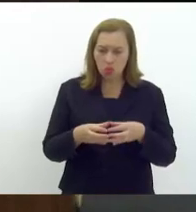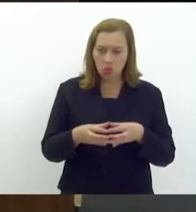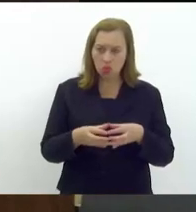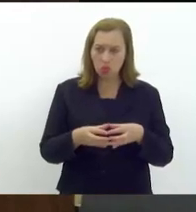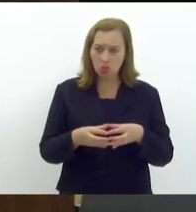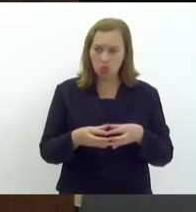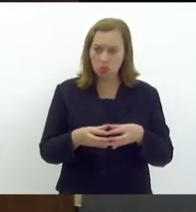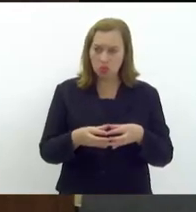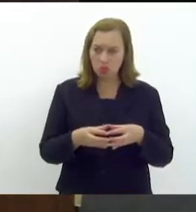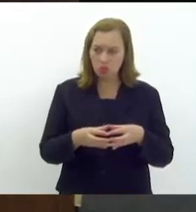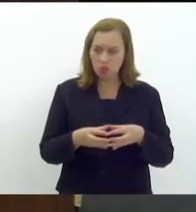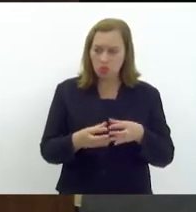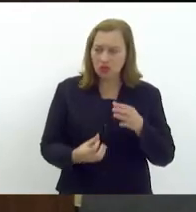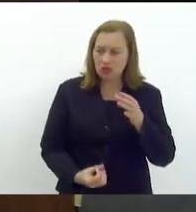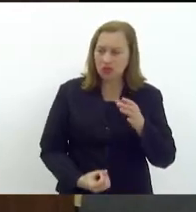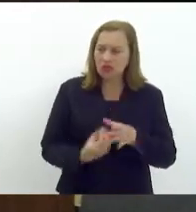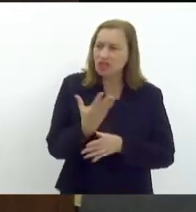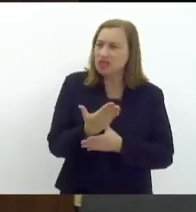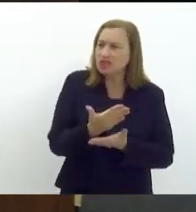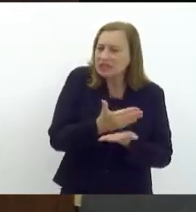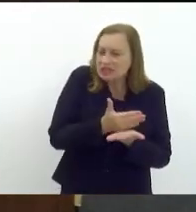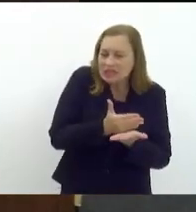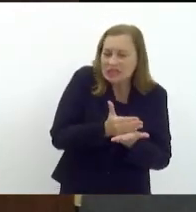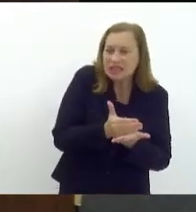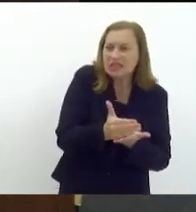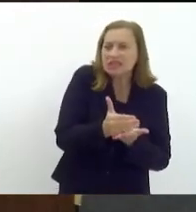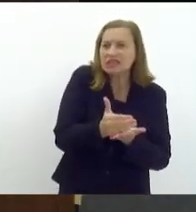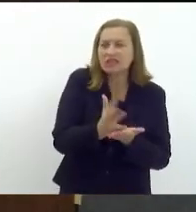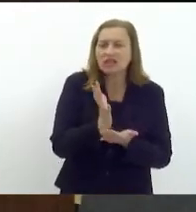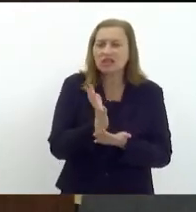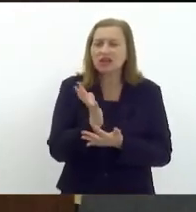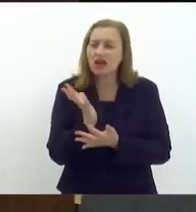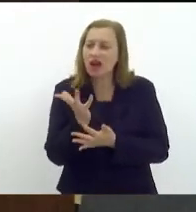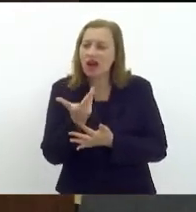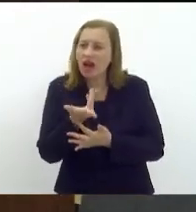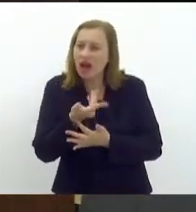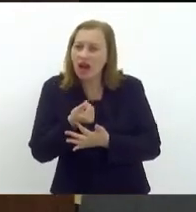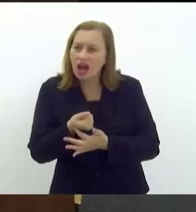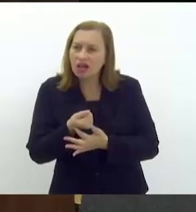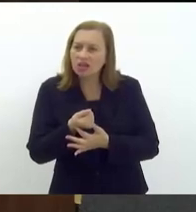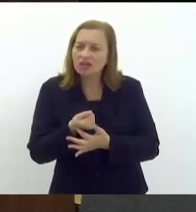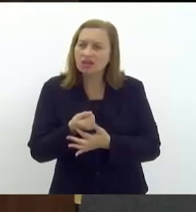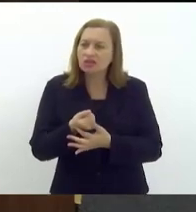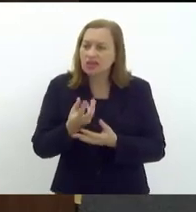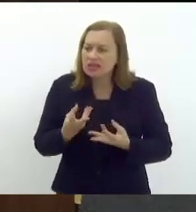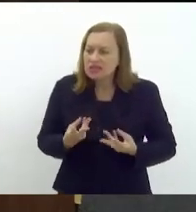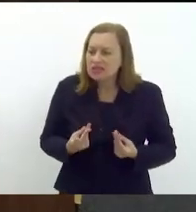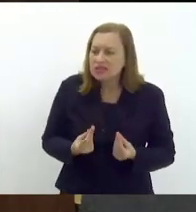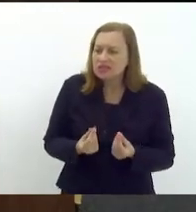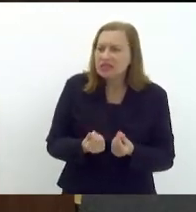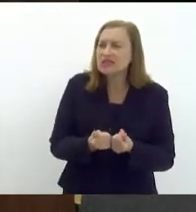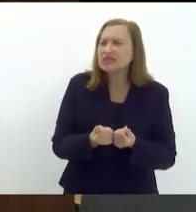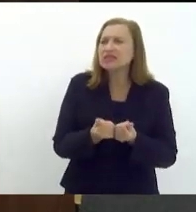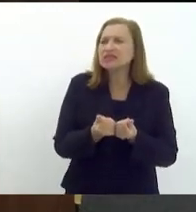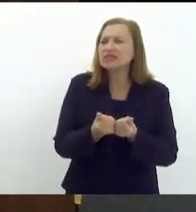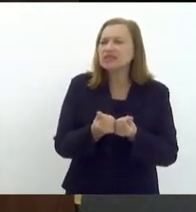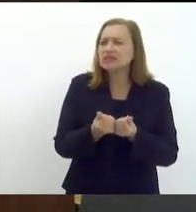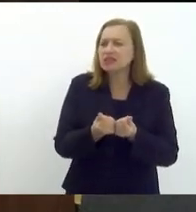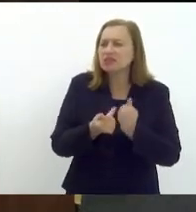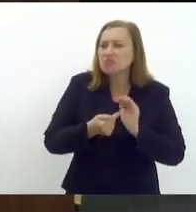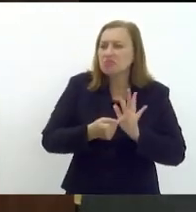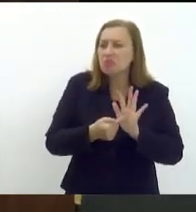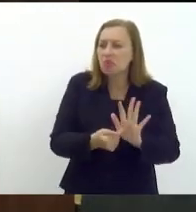consolidação do da sua manifestação artística e aqueles coletivos mais sensíveis que expressam